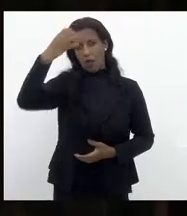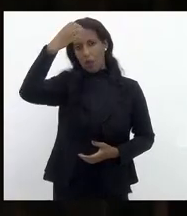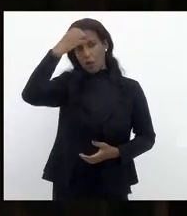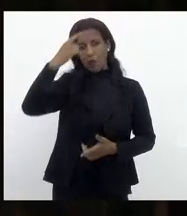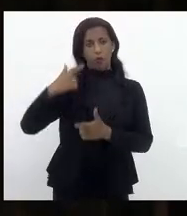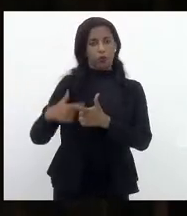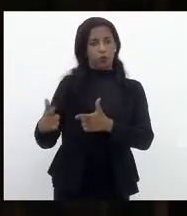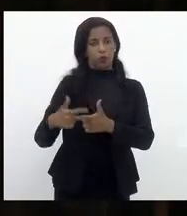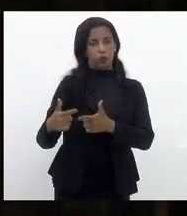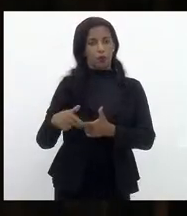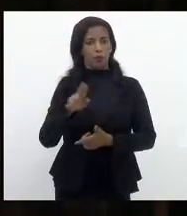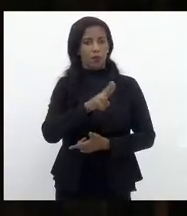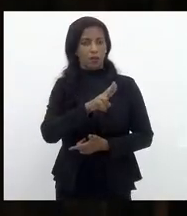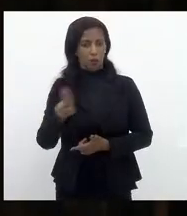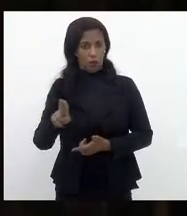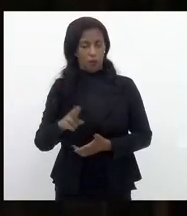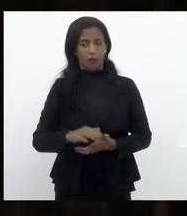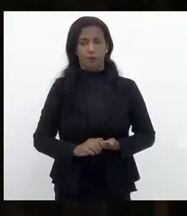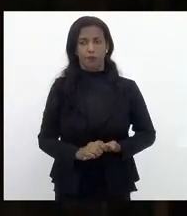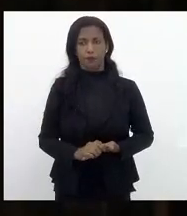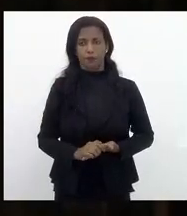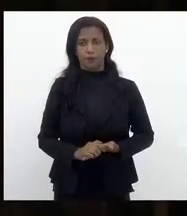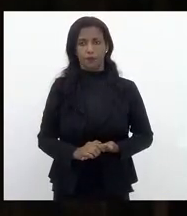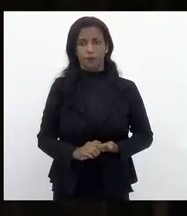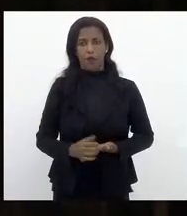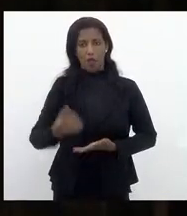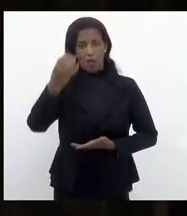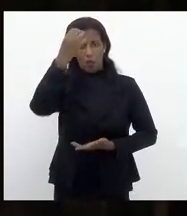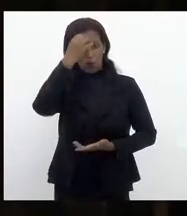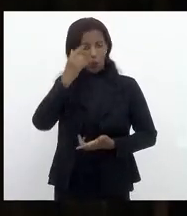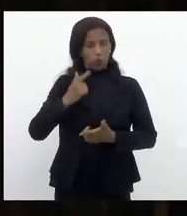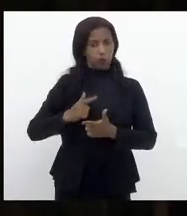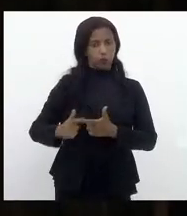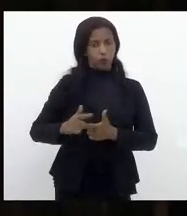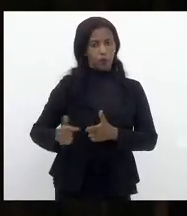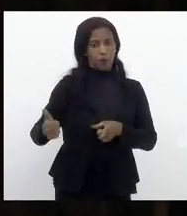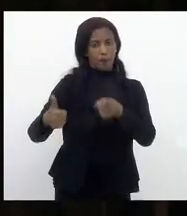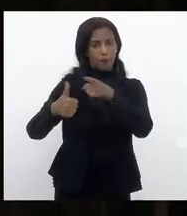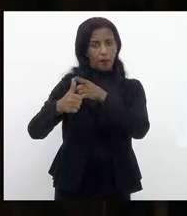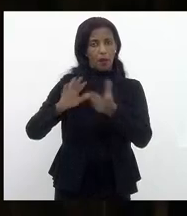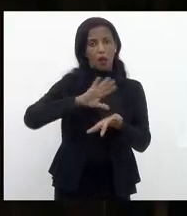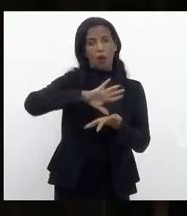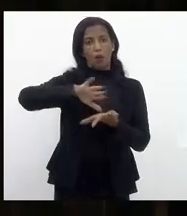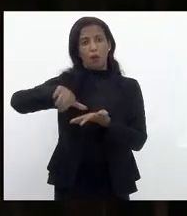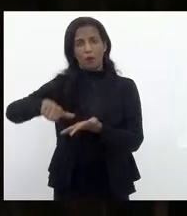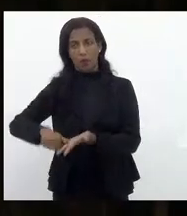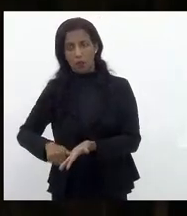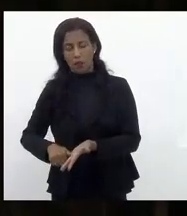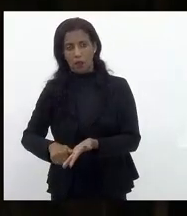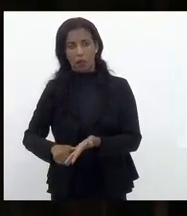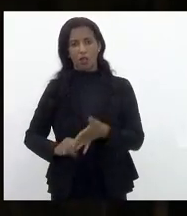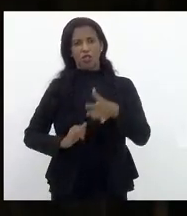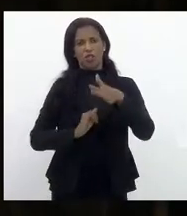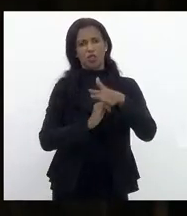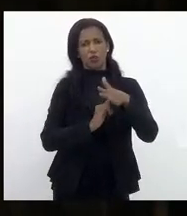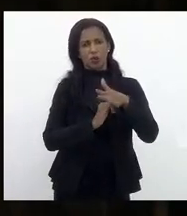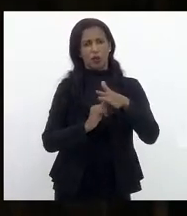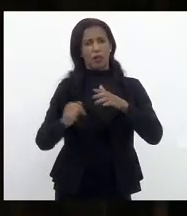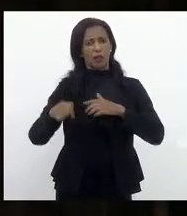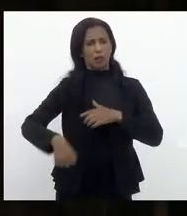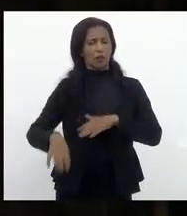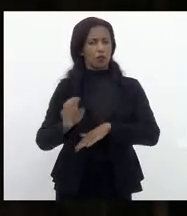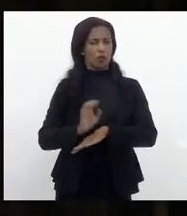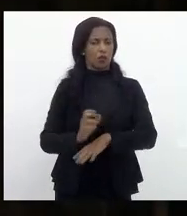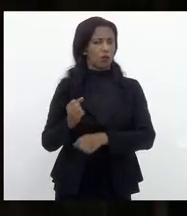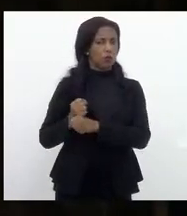culpa desse caos tem nome e sobrenome a culpa desse qual se deve o primeiro lugar a roubalheira institucionalizada